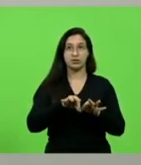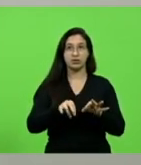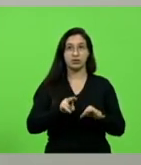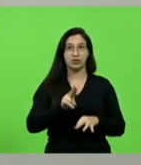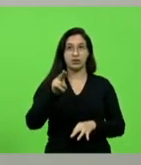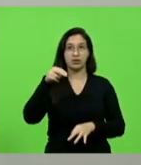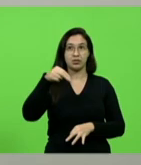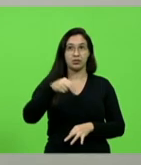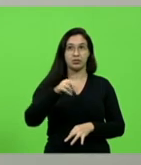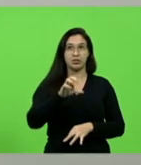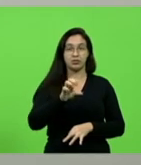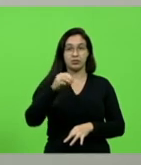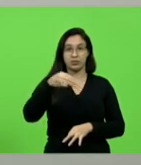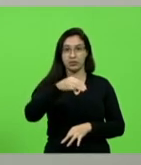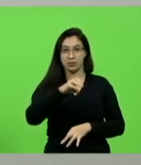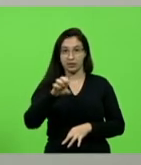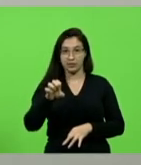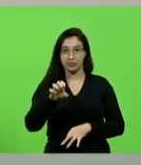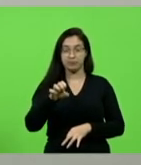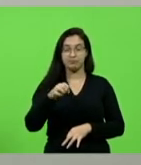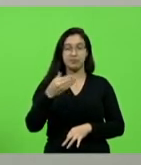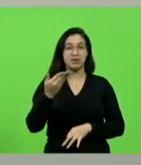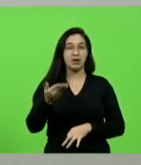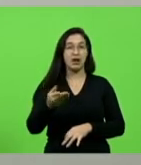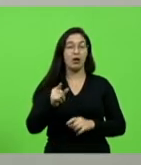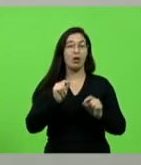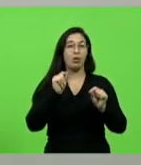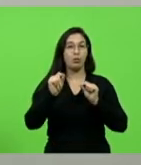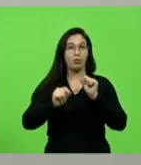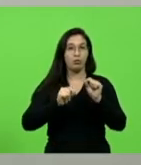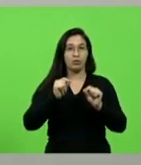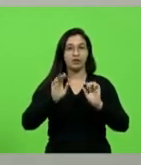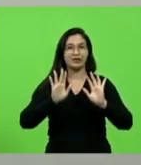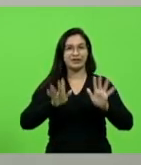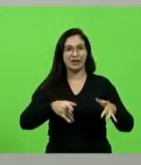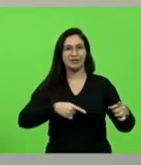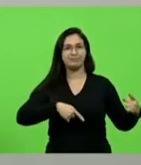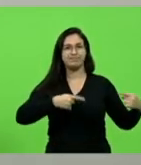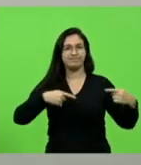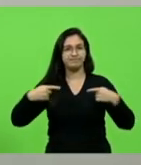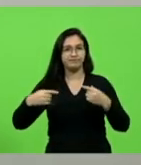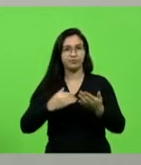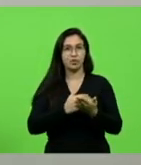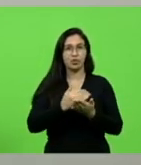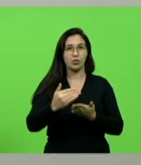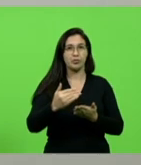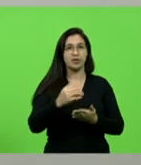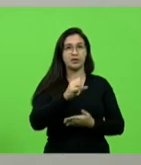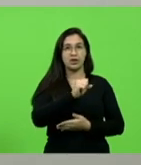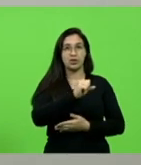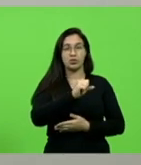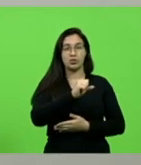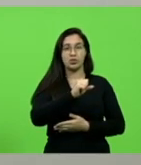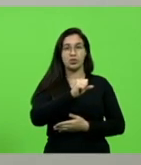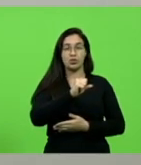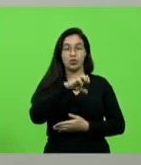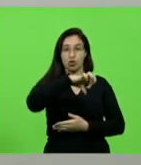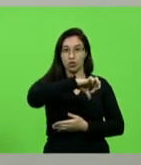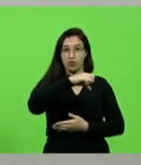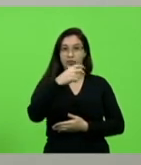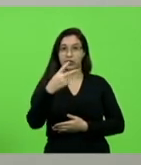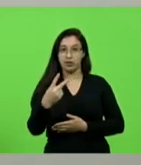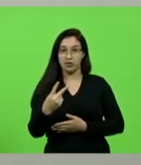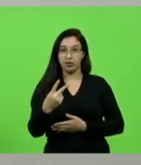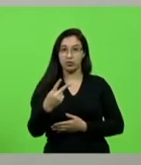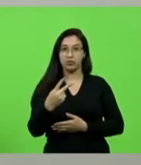Educação, ela vem discutindo, já desde 1992, com a finalidade de